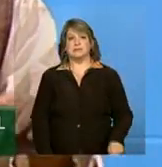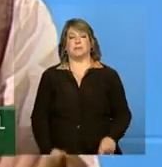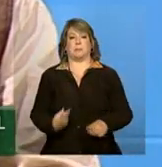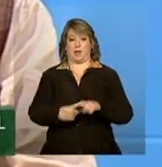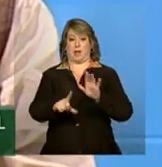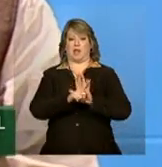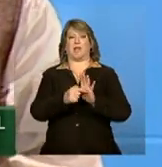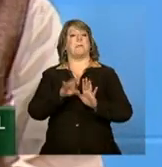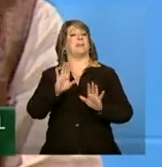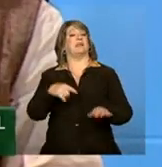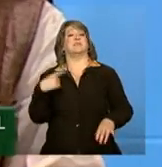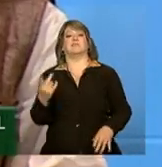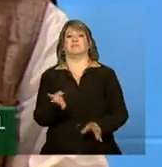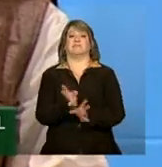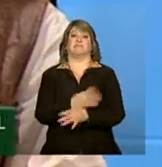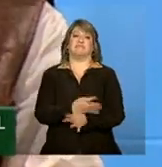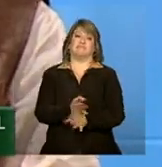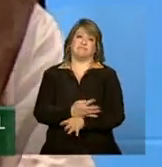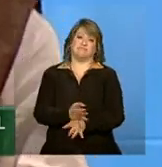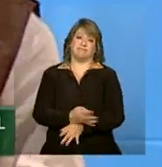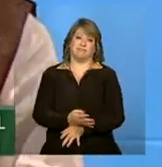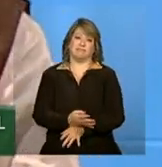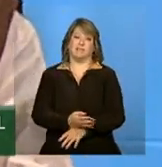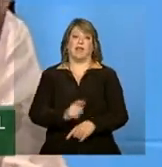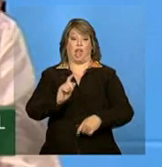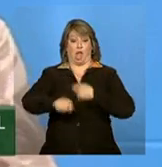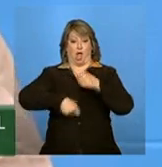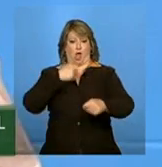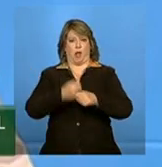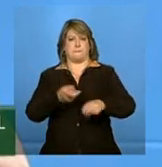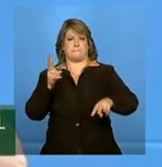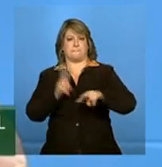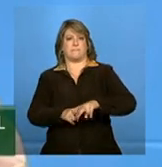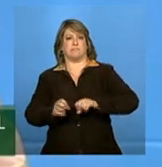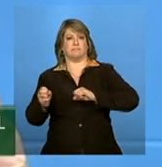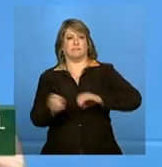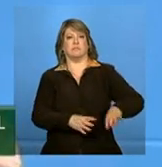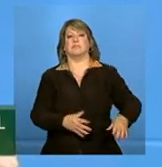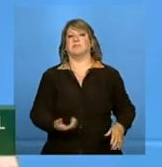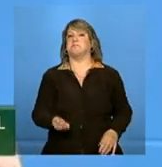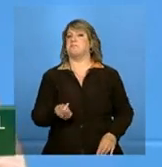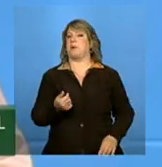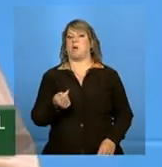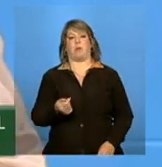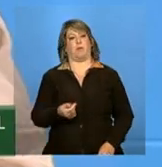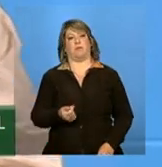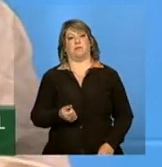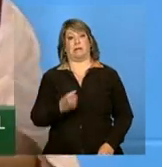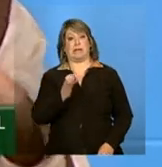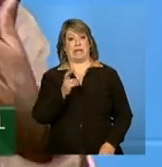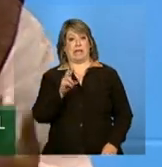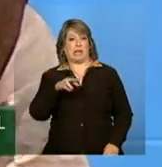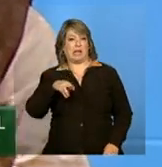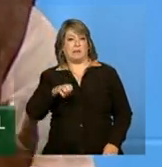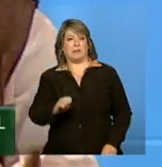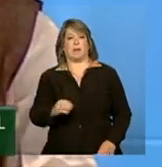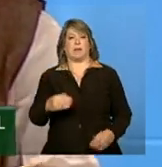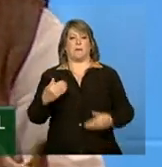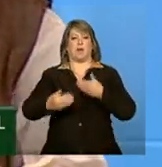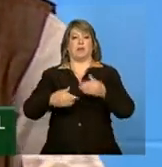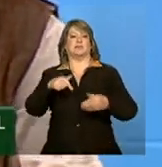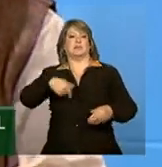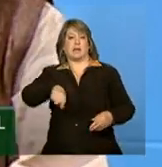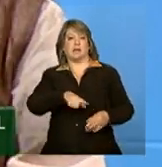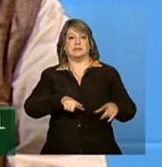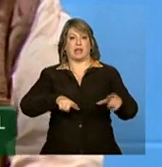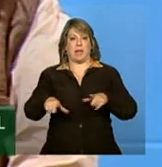não acontece. O número de condenações é muito pequeno. O número de processos criminais, nesse sentido,